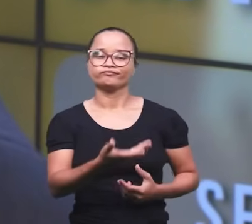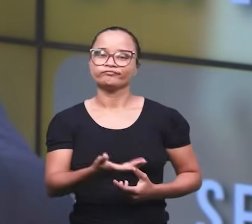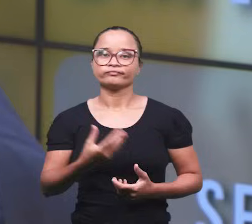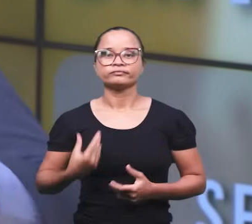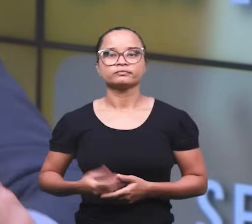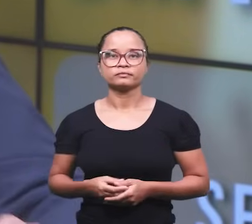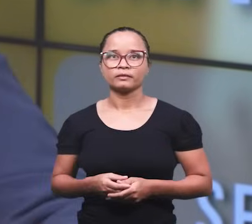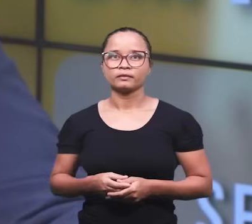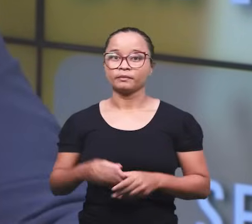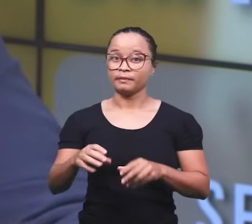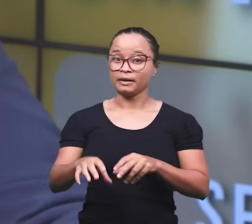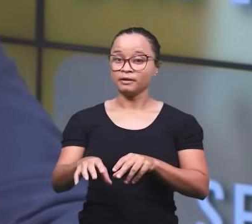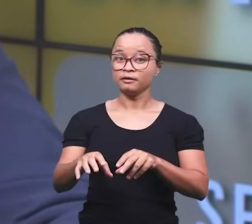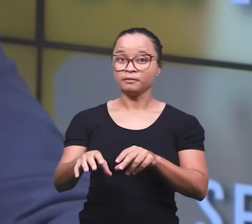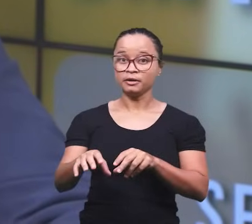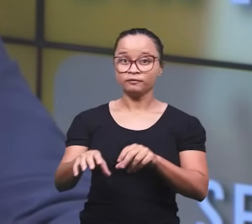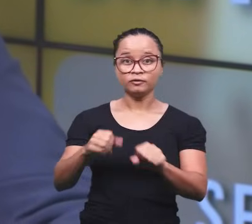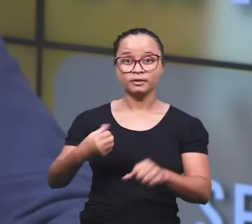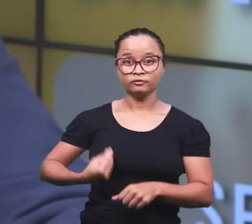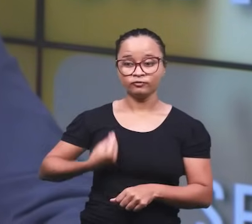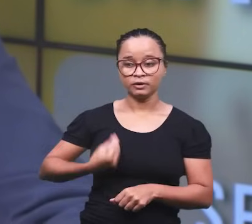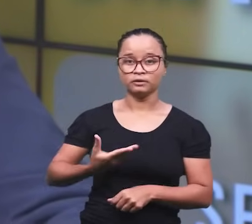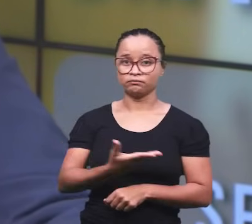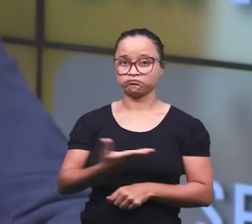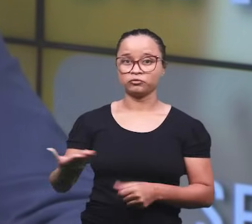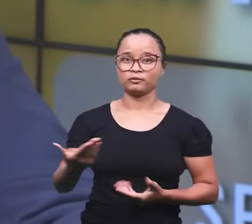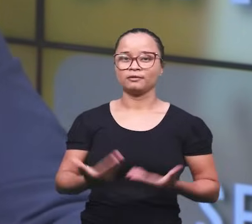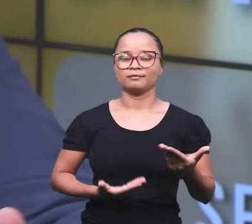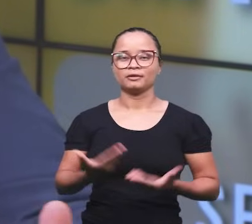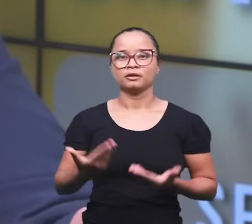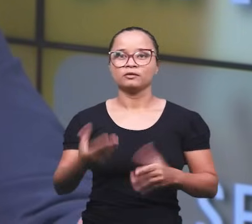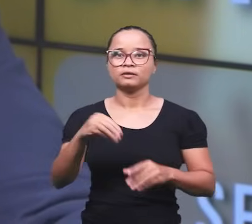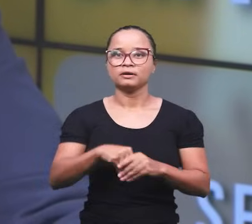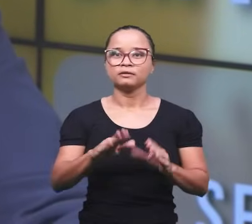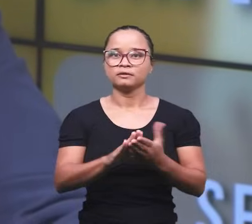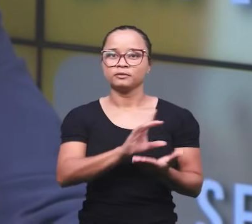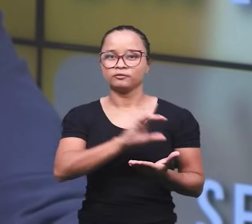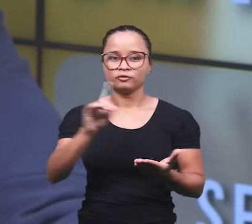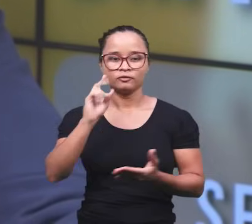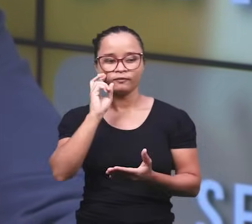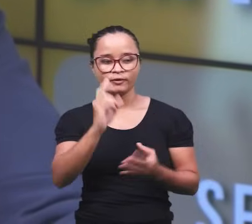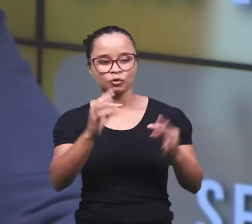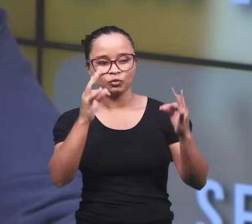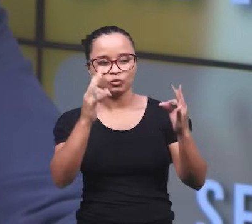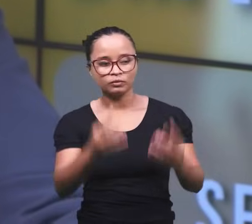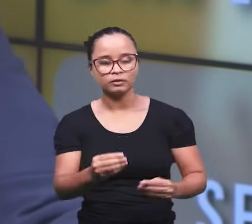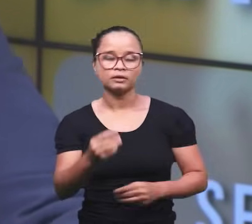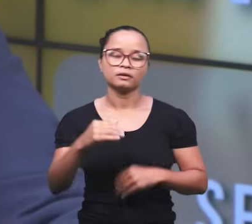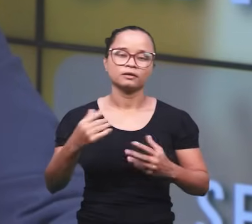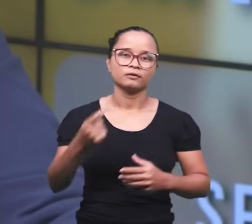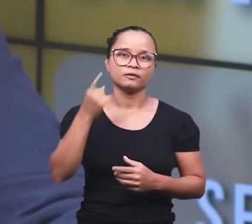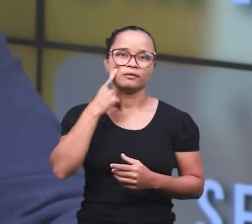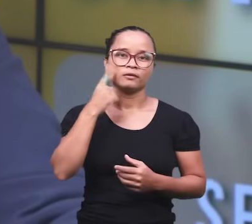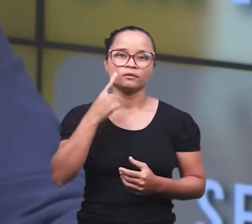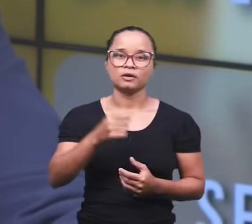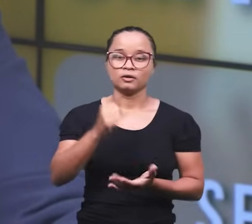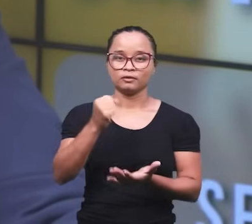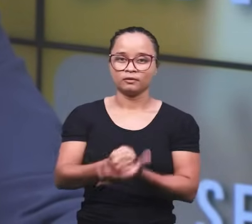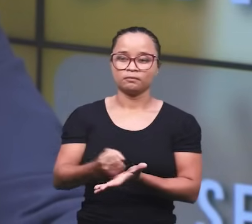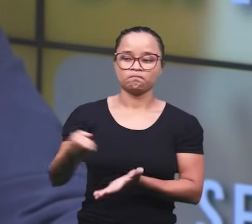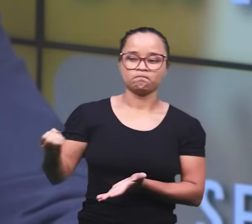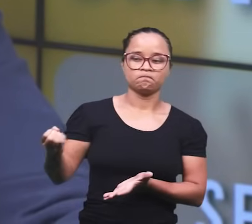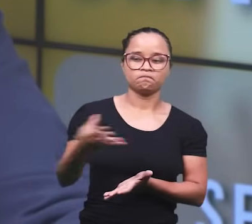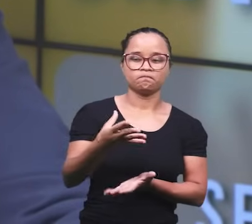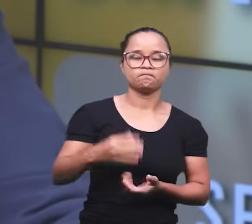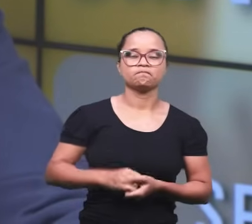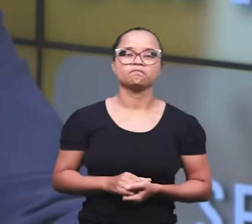essa para essa formação e a gente vê isso em toda a palavra aí você vê no no no Novo